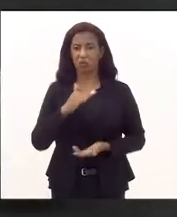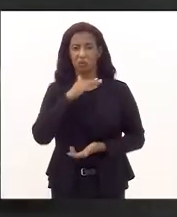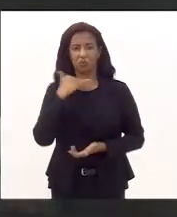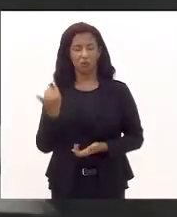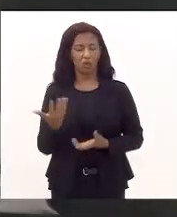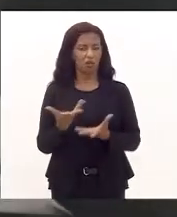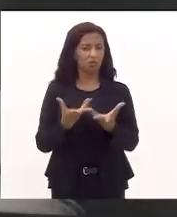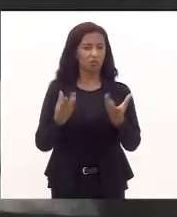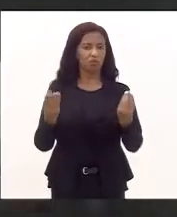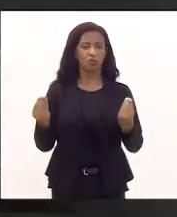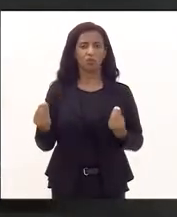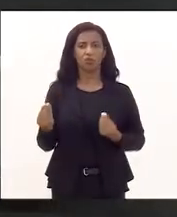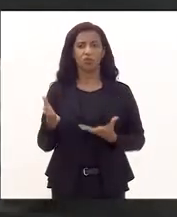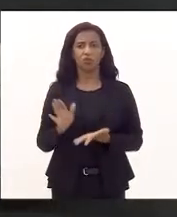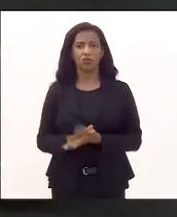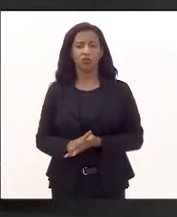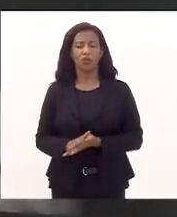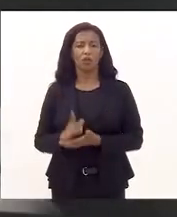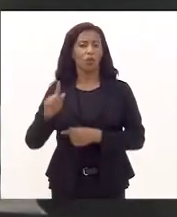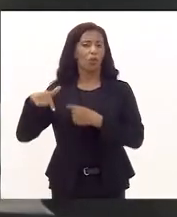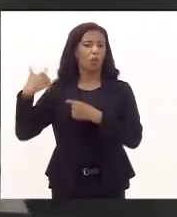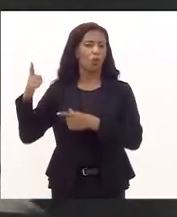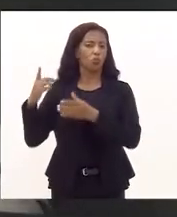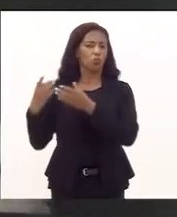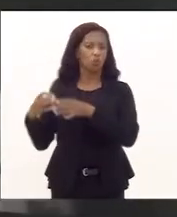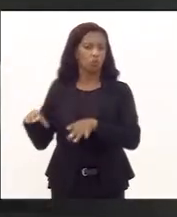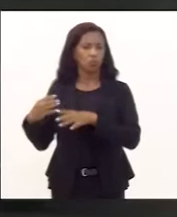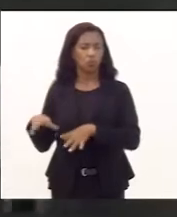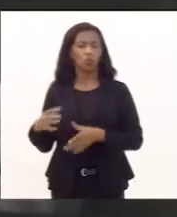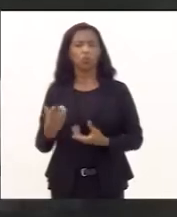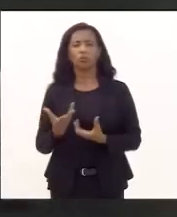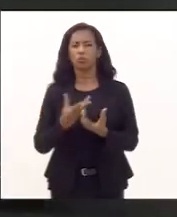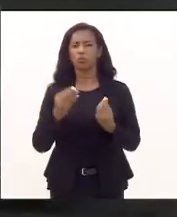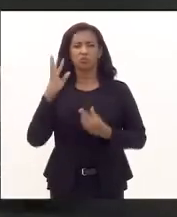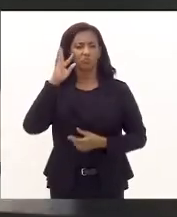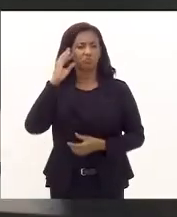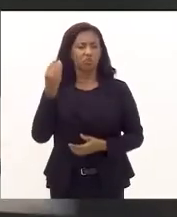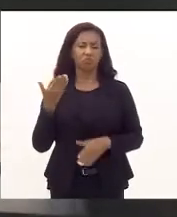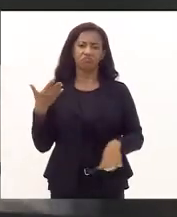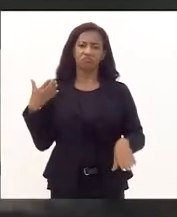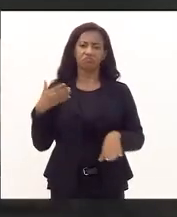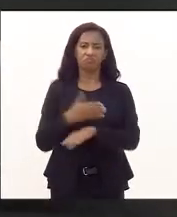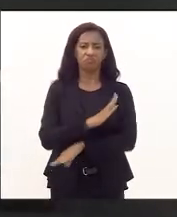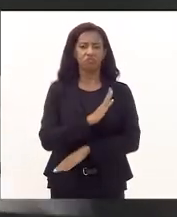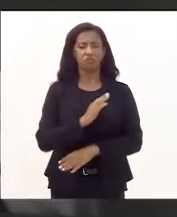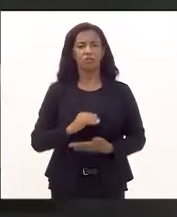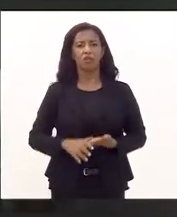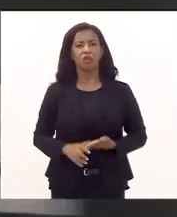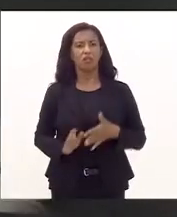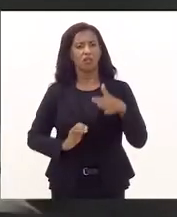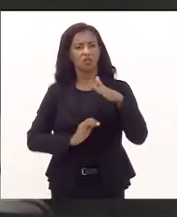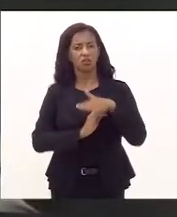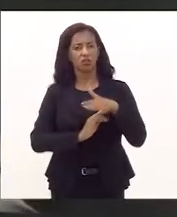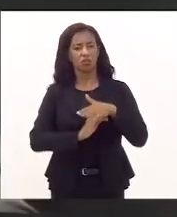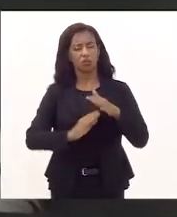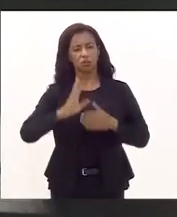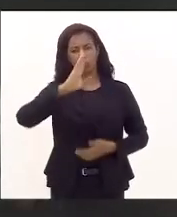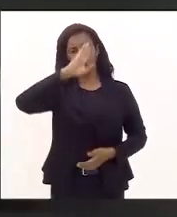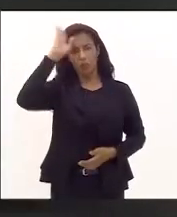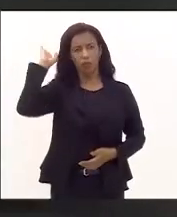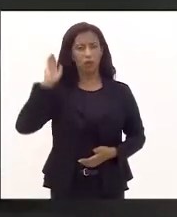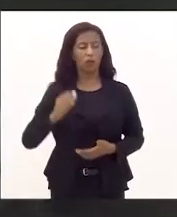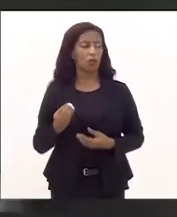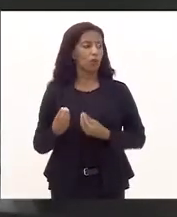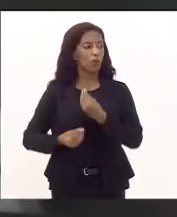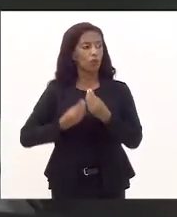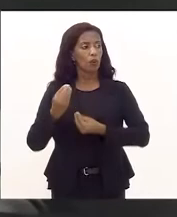óbito, muitos já devem ter prestado outro concurso público, muitos resolveram não entrar na instituição do Corpo de Bombeiro.